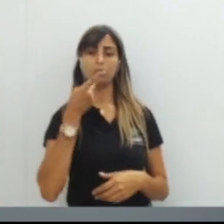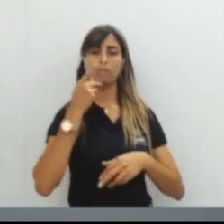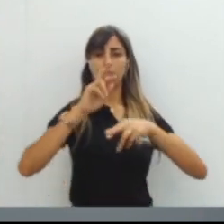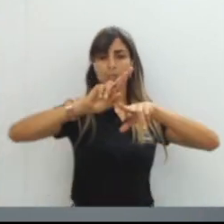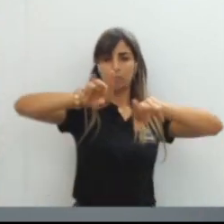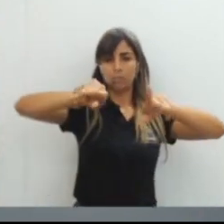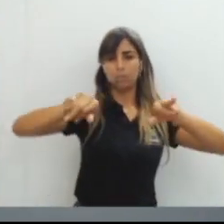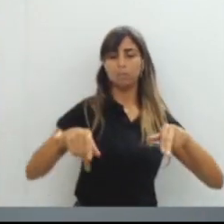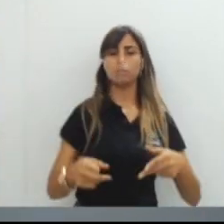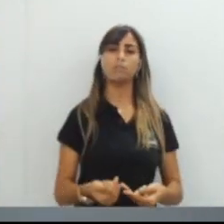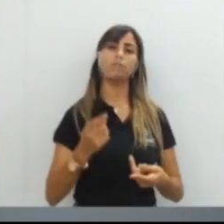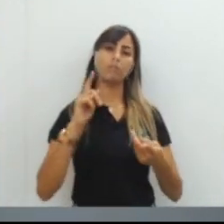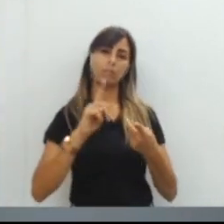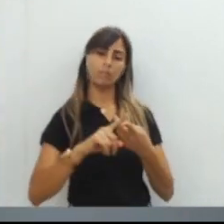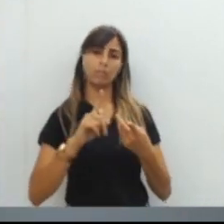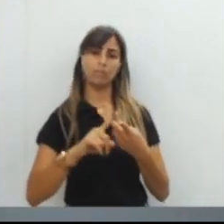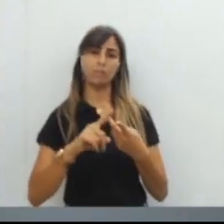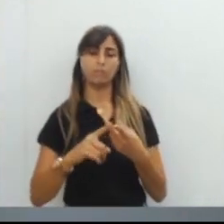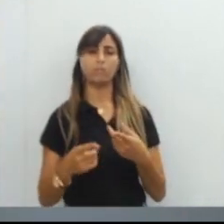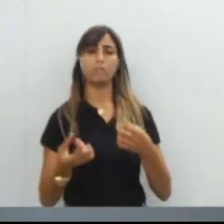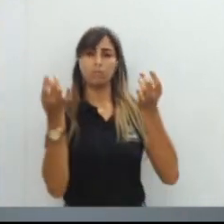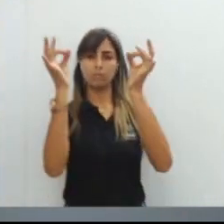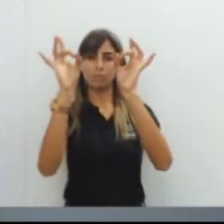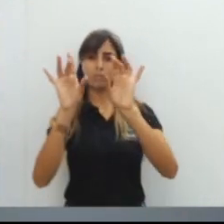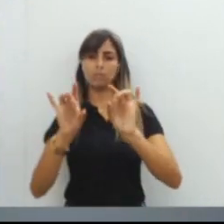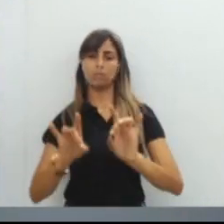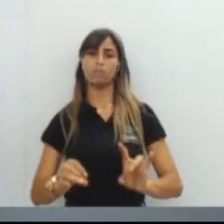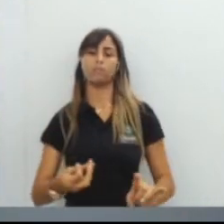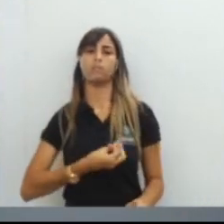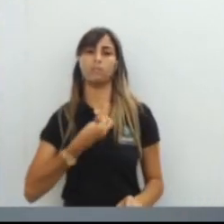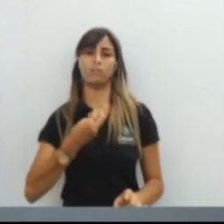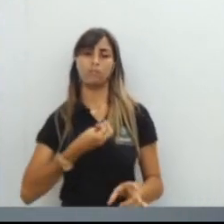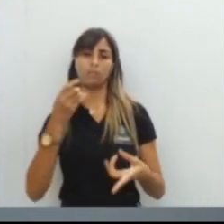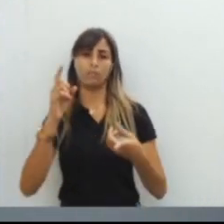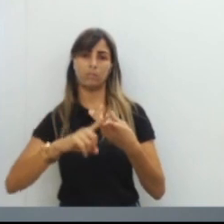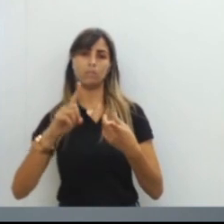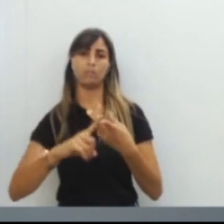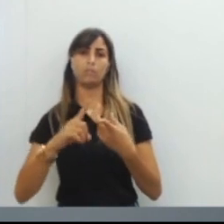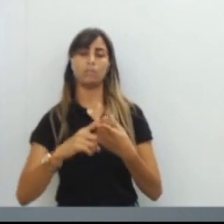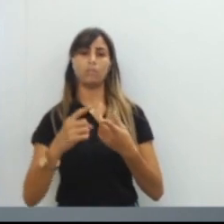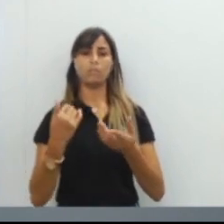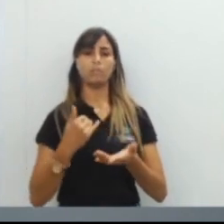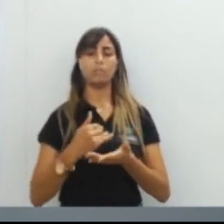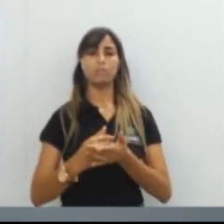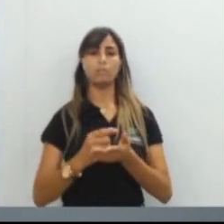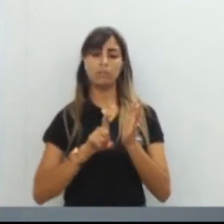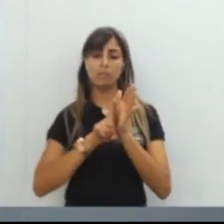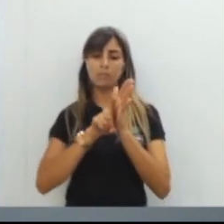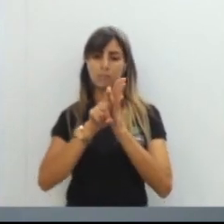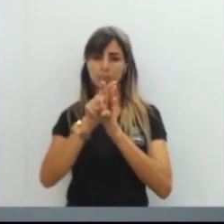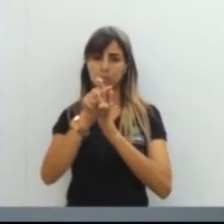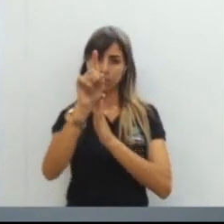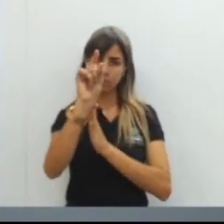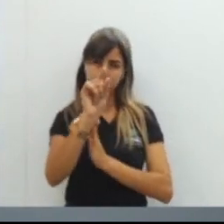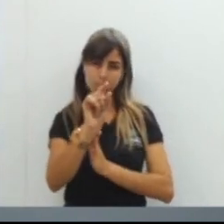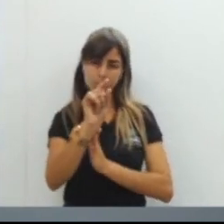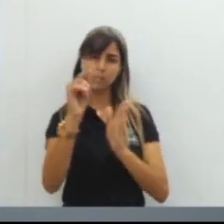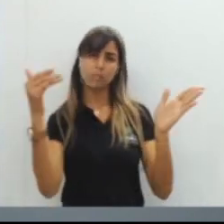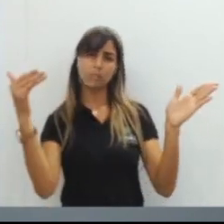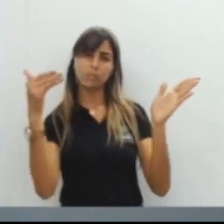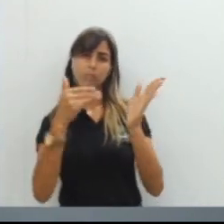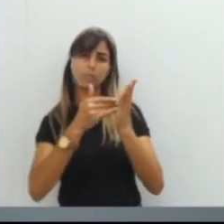diversidade, variedade de espécies, de vidas, né? Desde os micro-organismos, desde